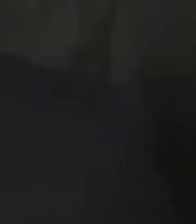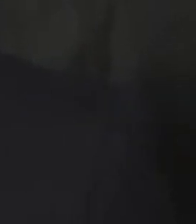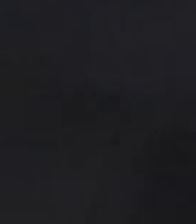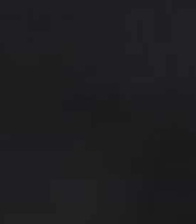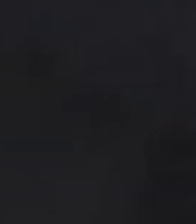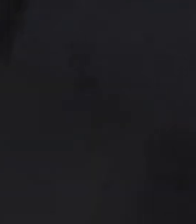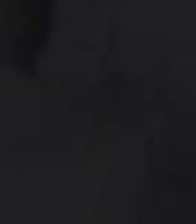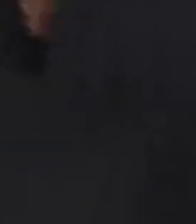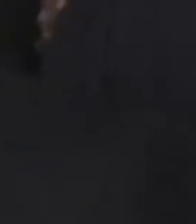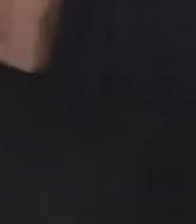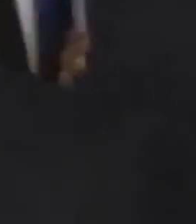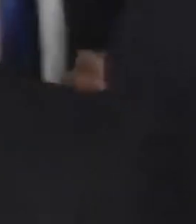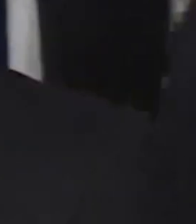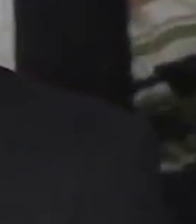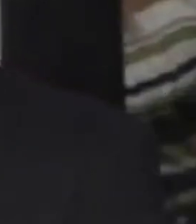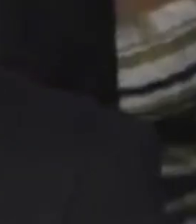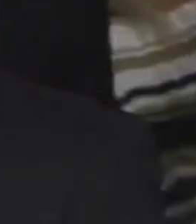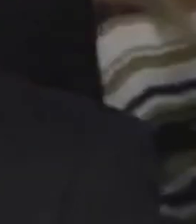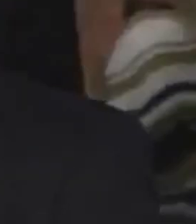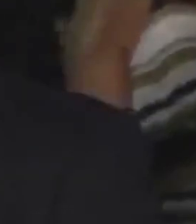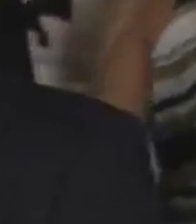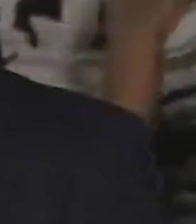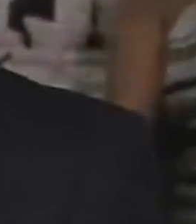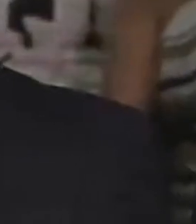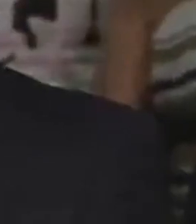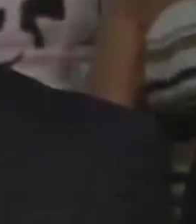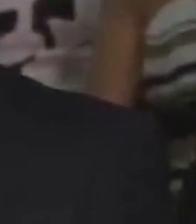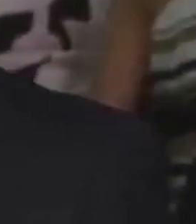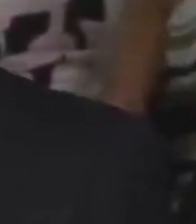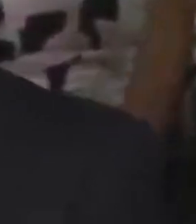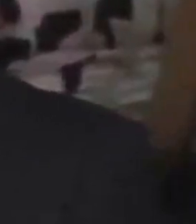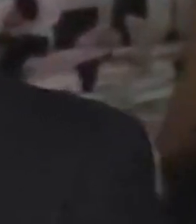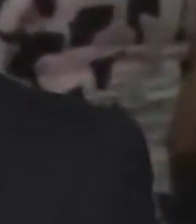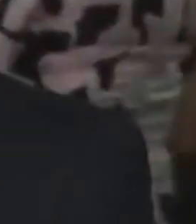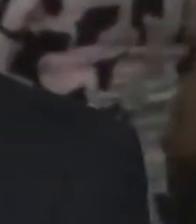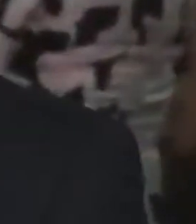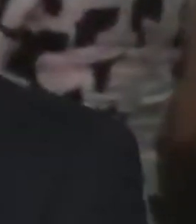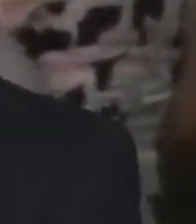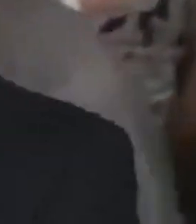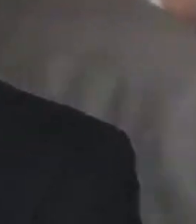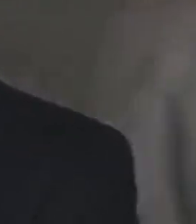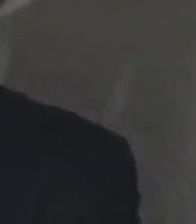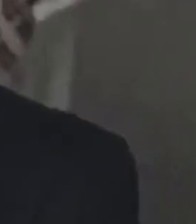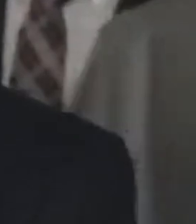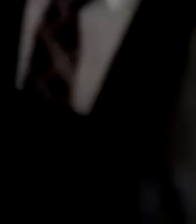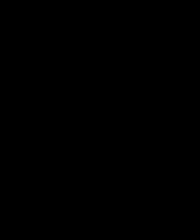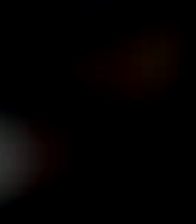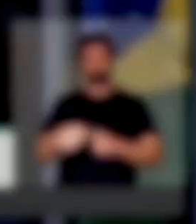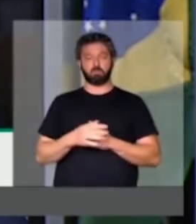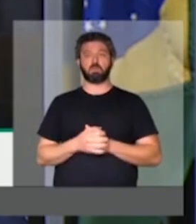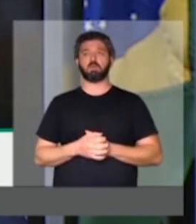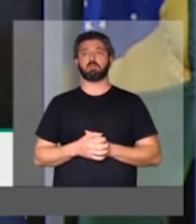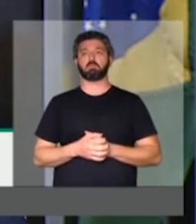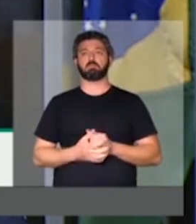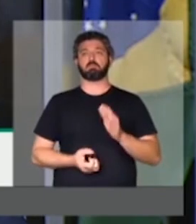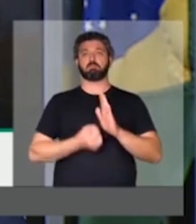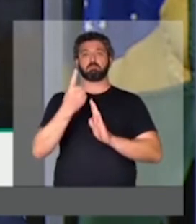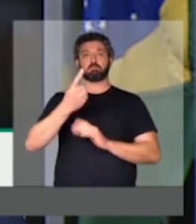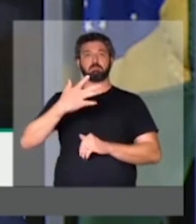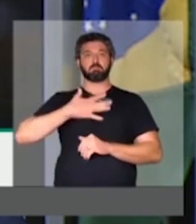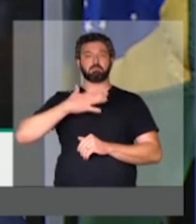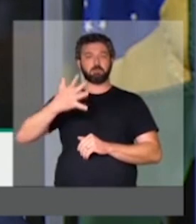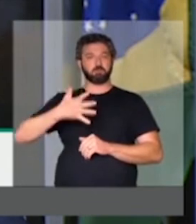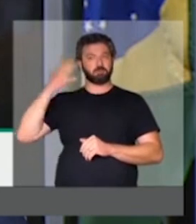estamos vendo hoje. E eu serei um soldado não só do governo federal, mas um soldado do povo brasileiro para que a gente possa implementar essas mudanças. Meu primeiro